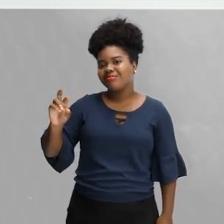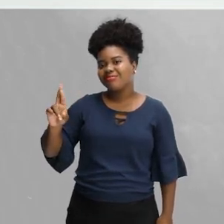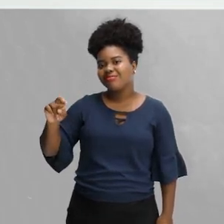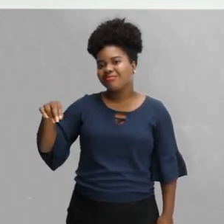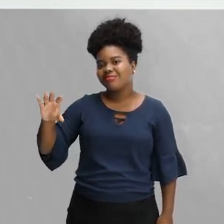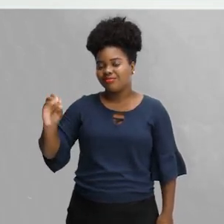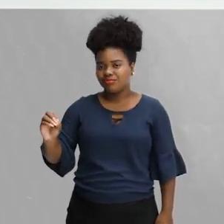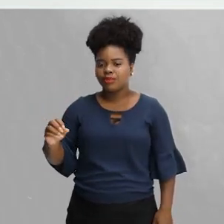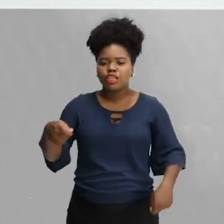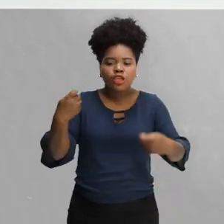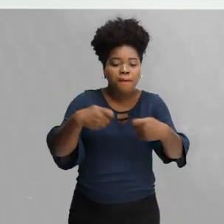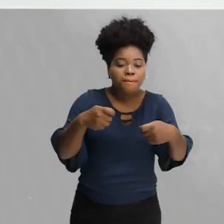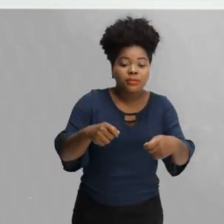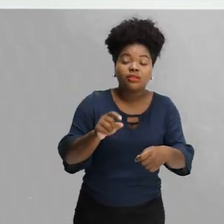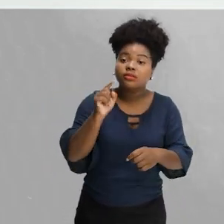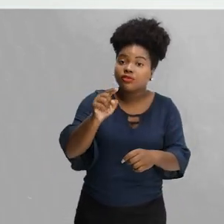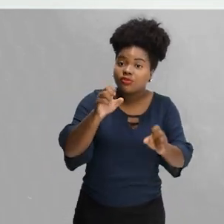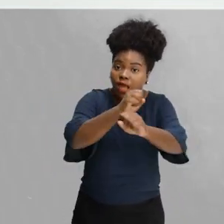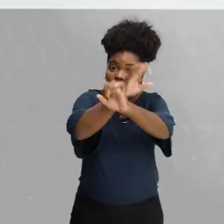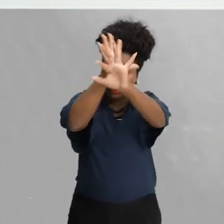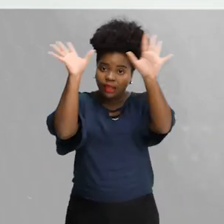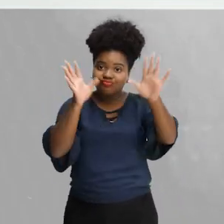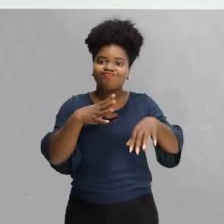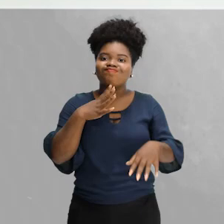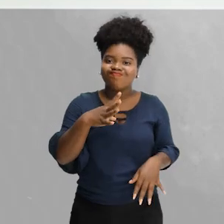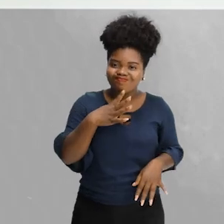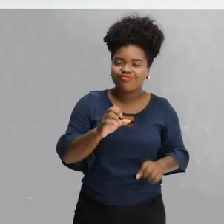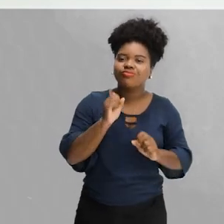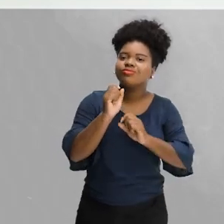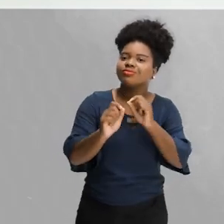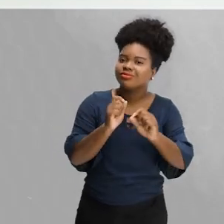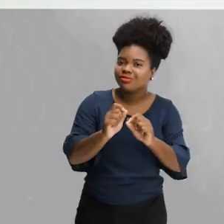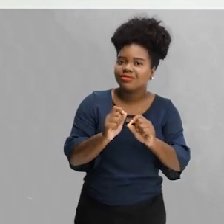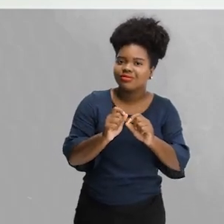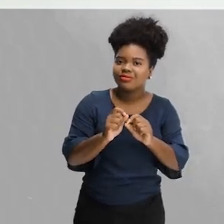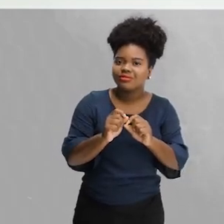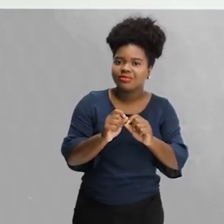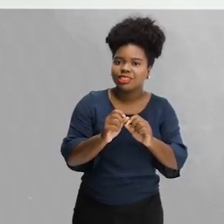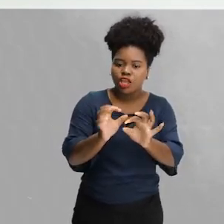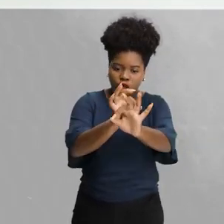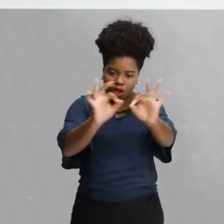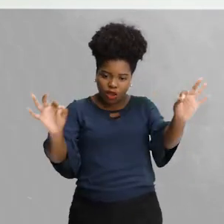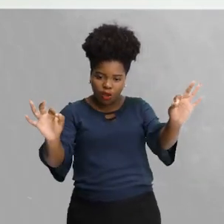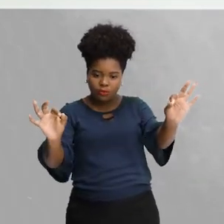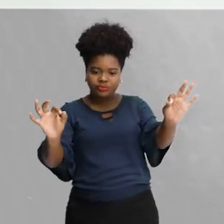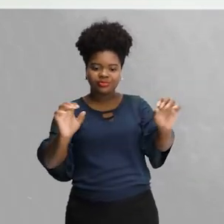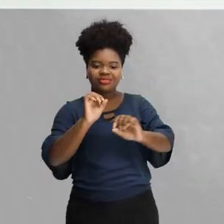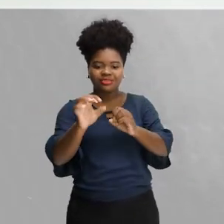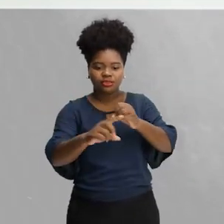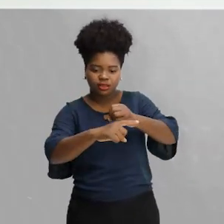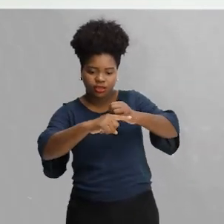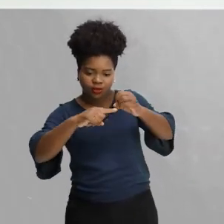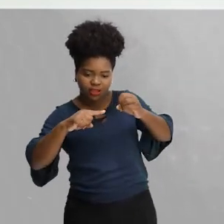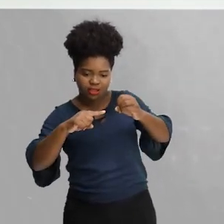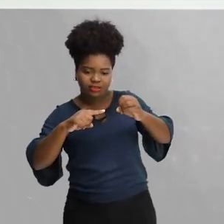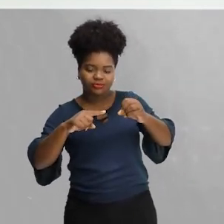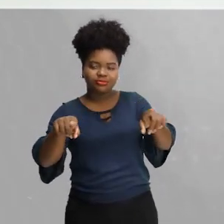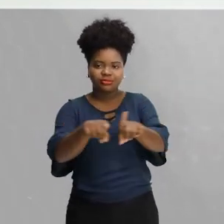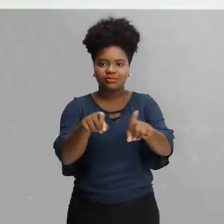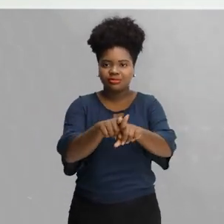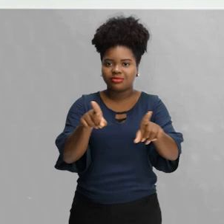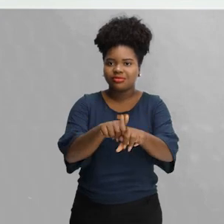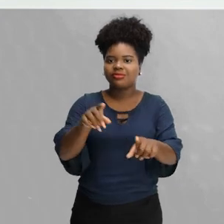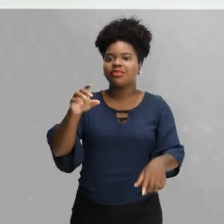que eu preciso que vocês entendam a partir disso? Cortado pelo Equador, cortado pelo Capricórnio. Lá em cima,